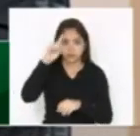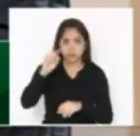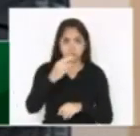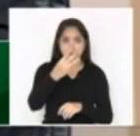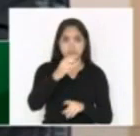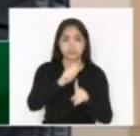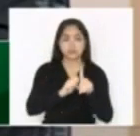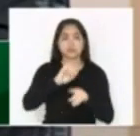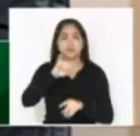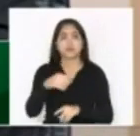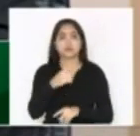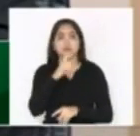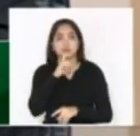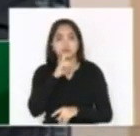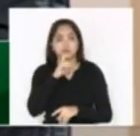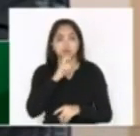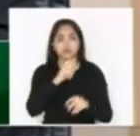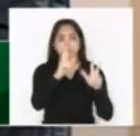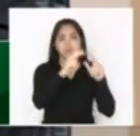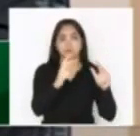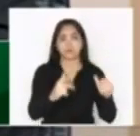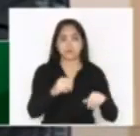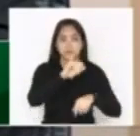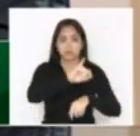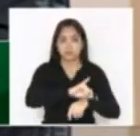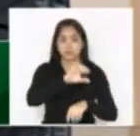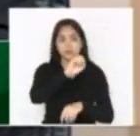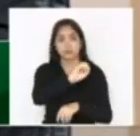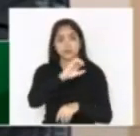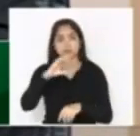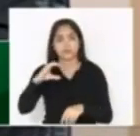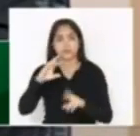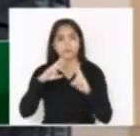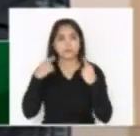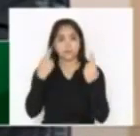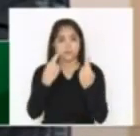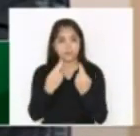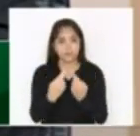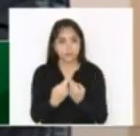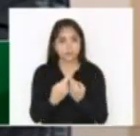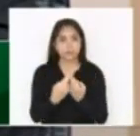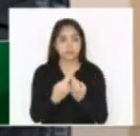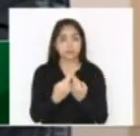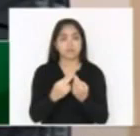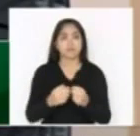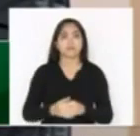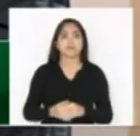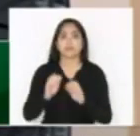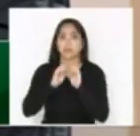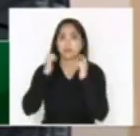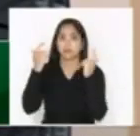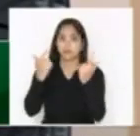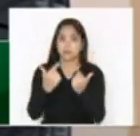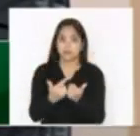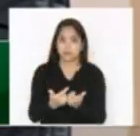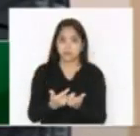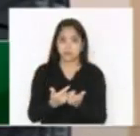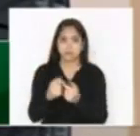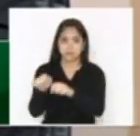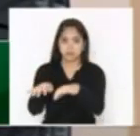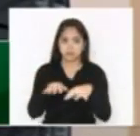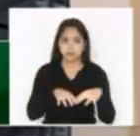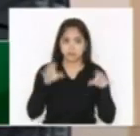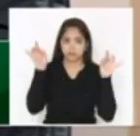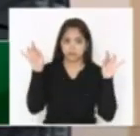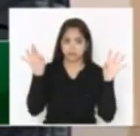cidade de Florianópolis, capital do estado de Santa Catarina, reuniu-se a Assembleia Legislativa em